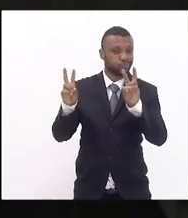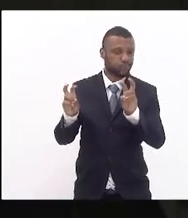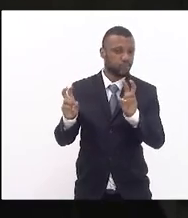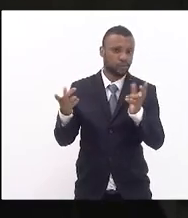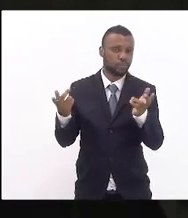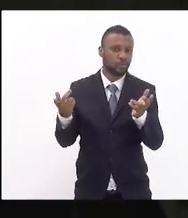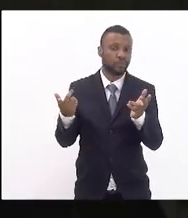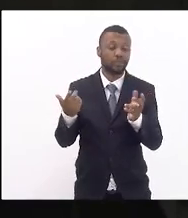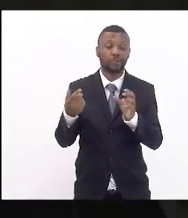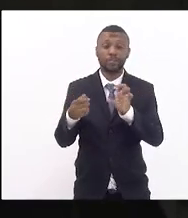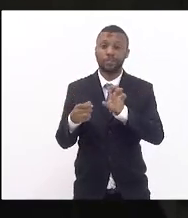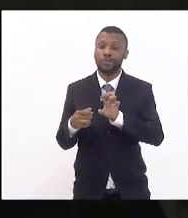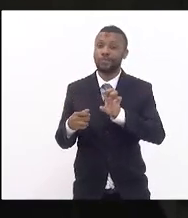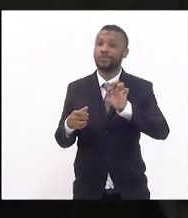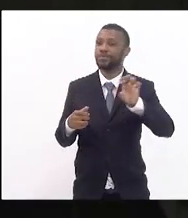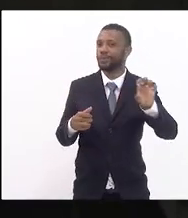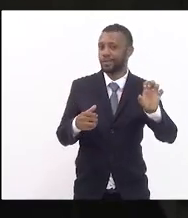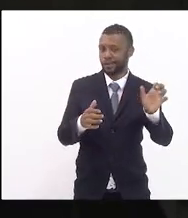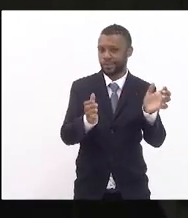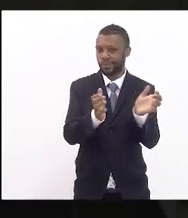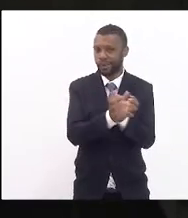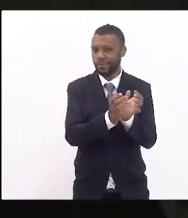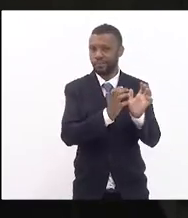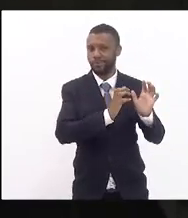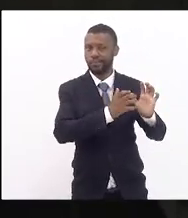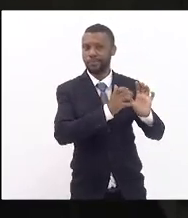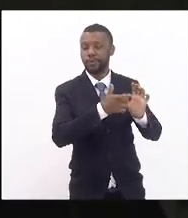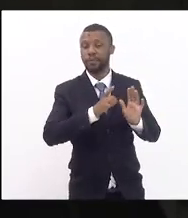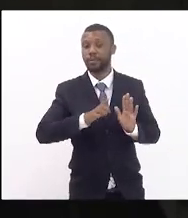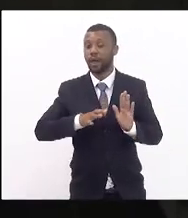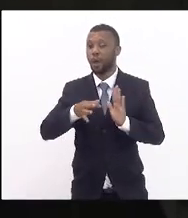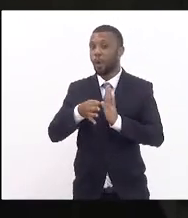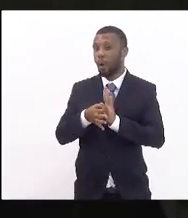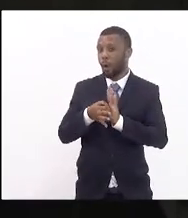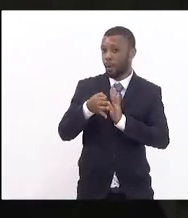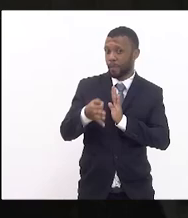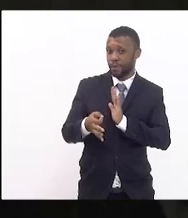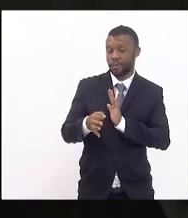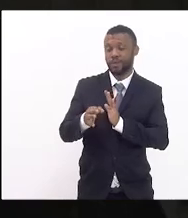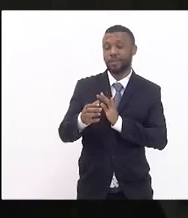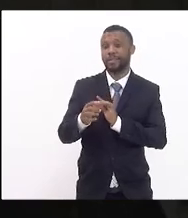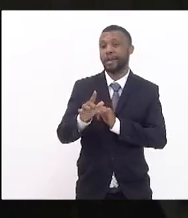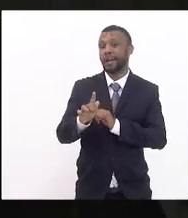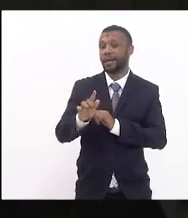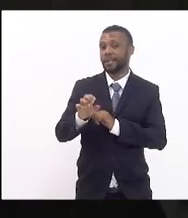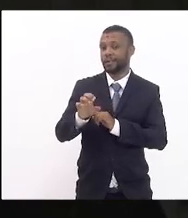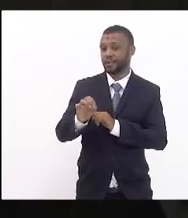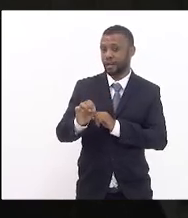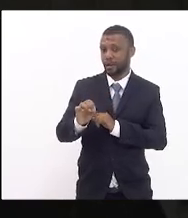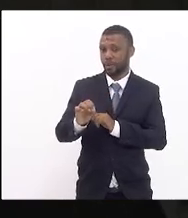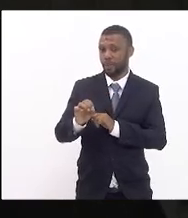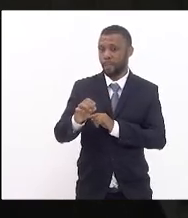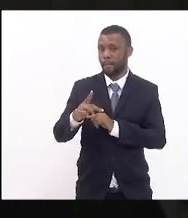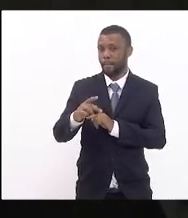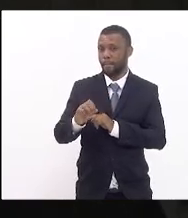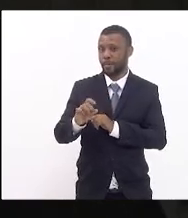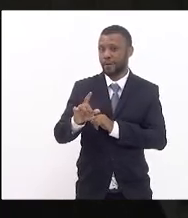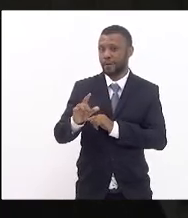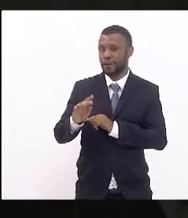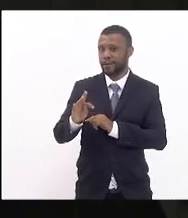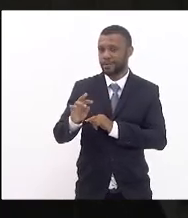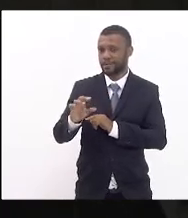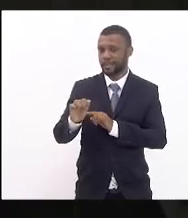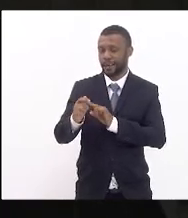ditos de esquerda, usam o argumento da geopolítica. Uma